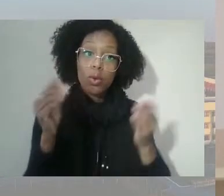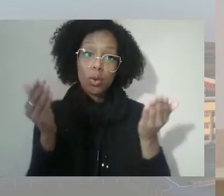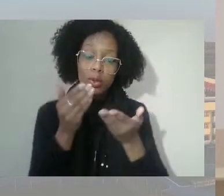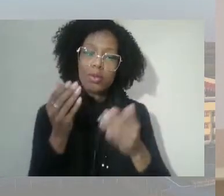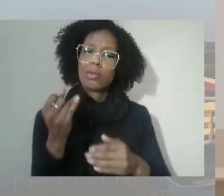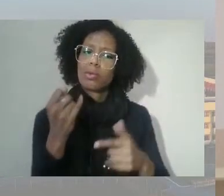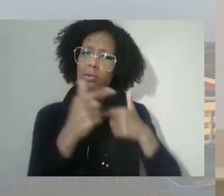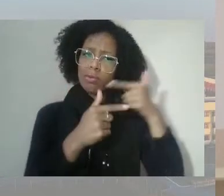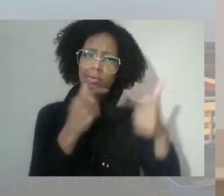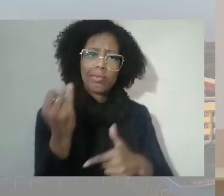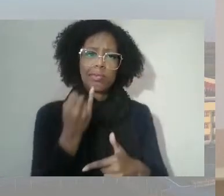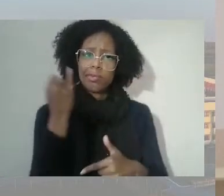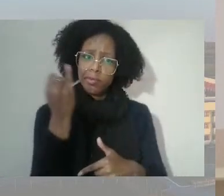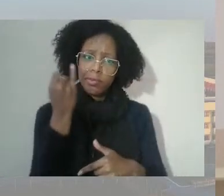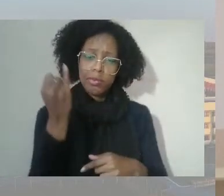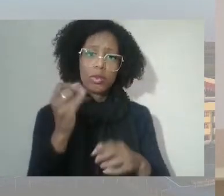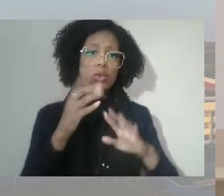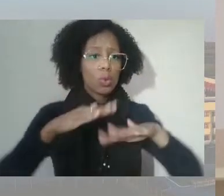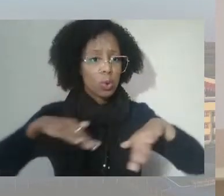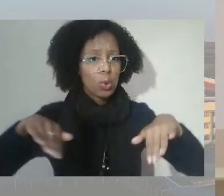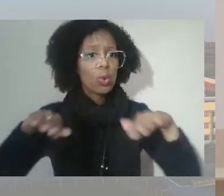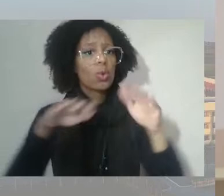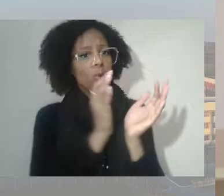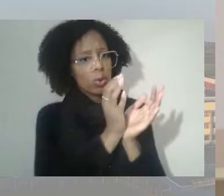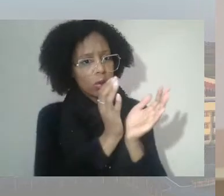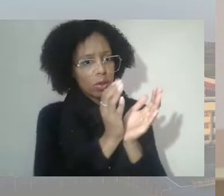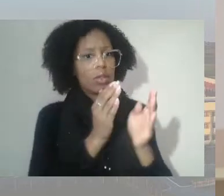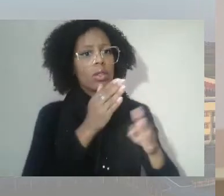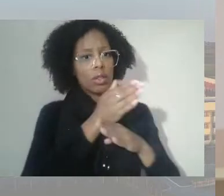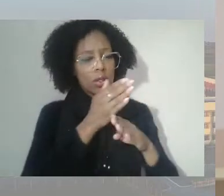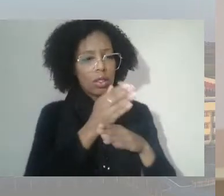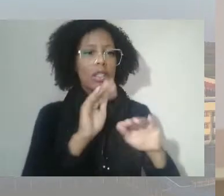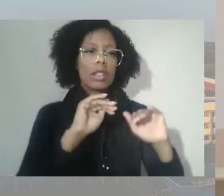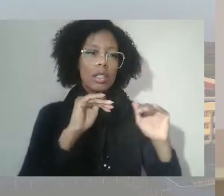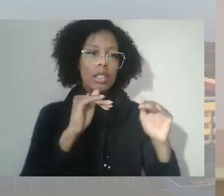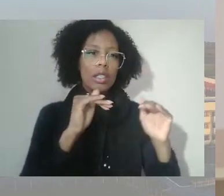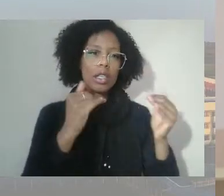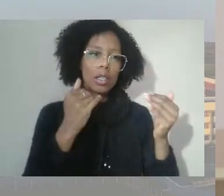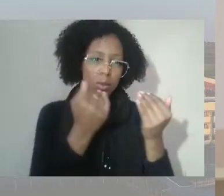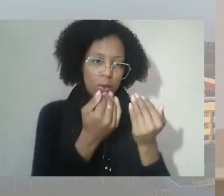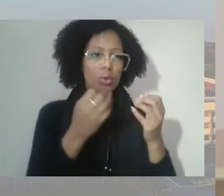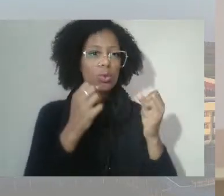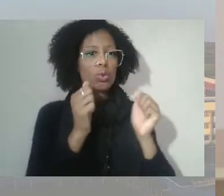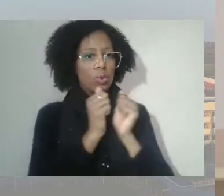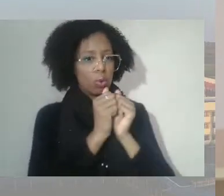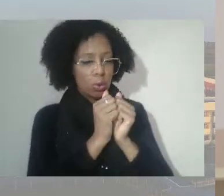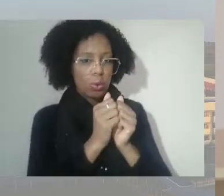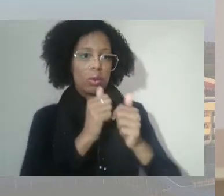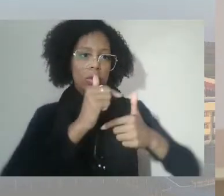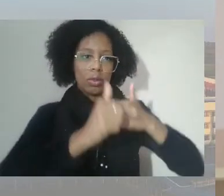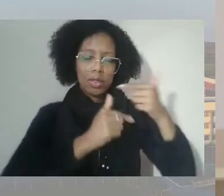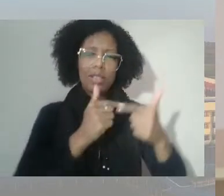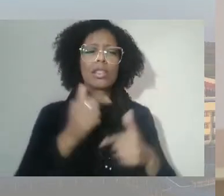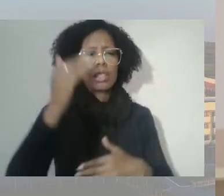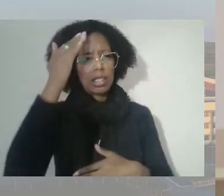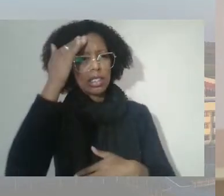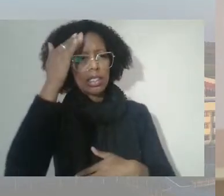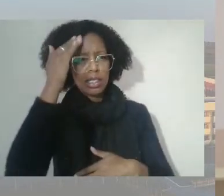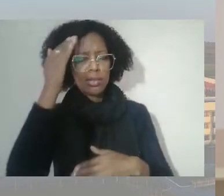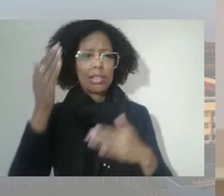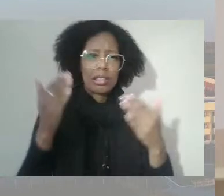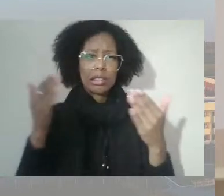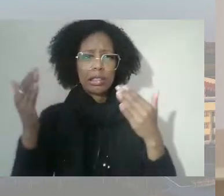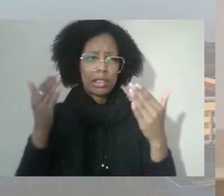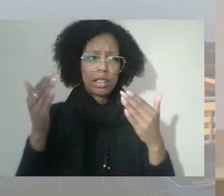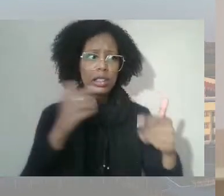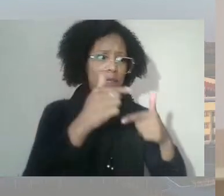trabalho, de todos os colegas aí que fazem parte de comissões. A gente sabe que conciliar com outras